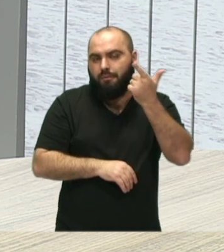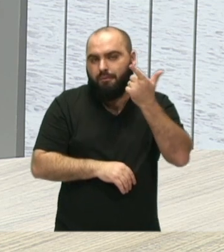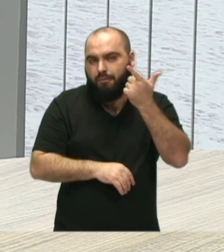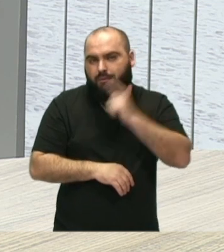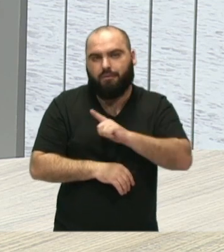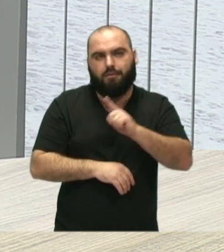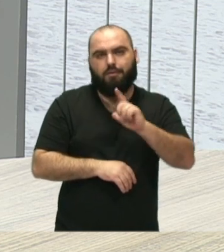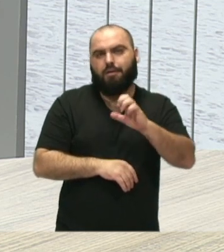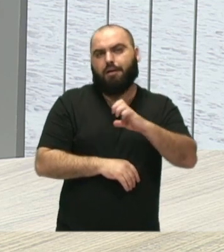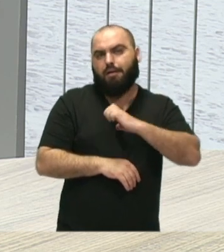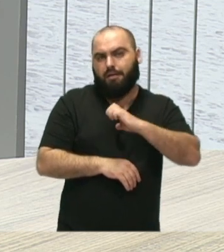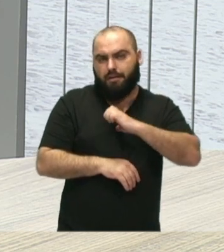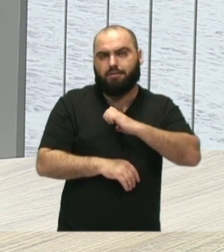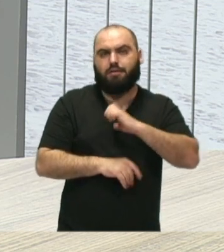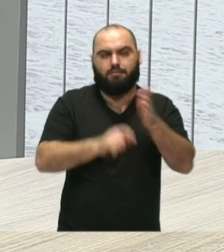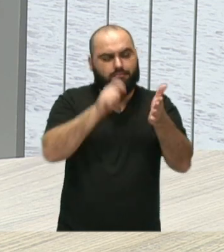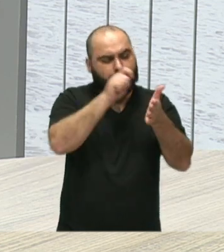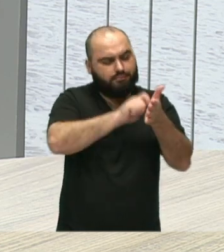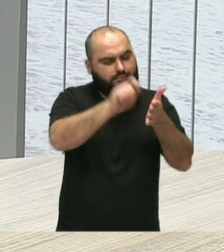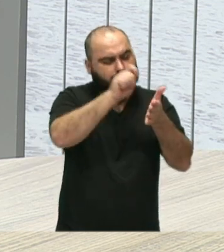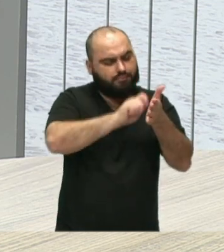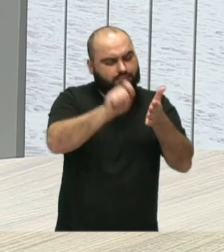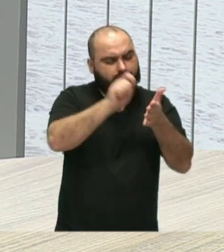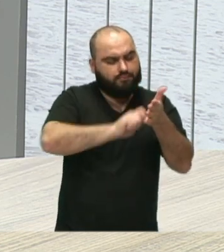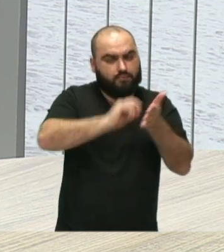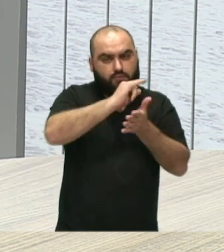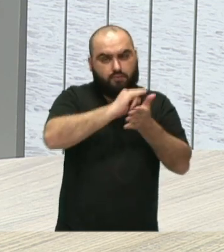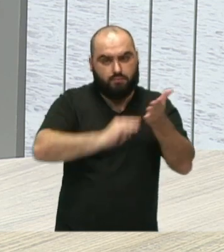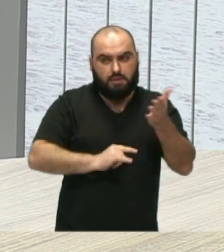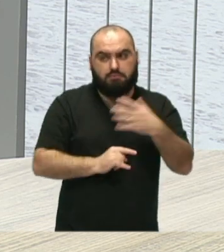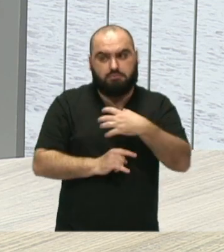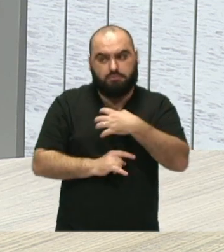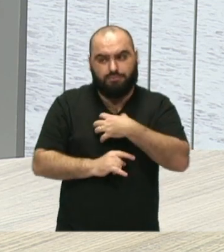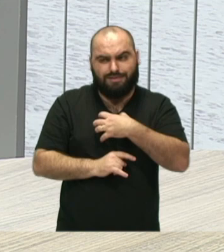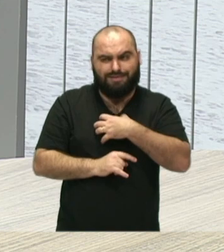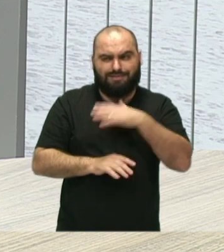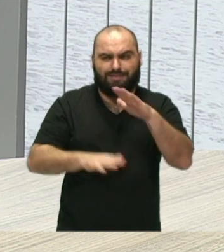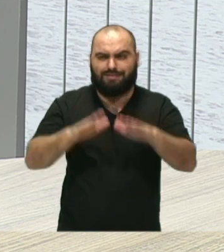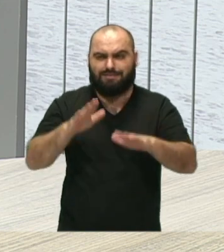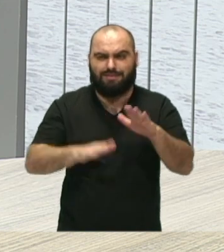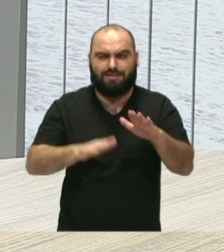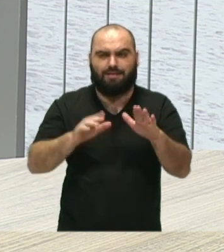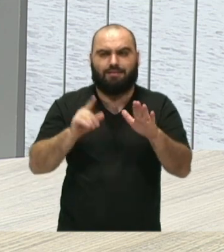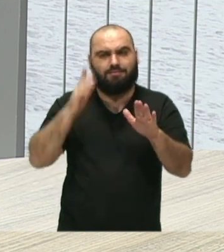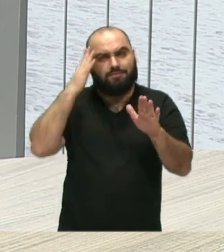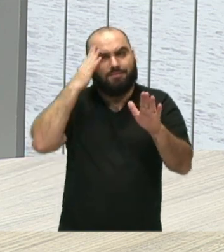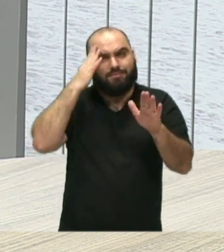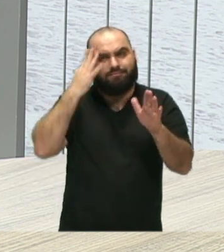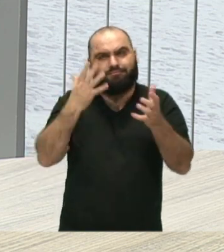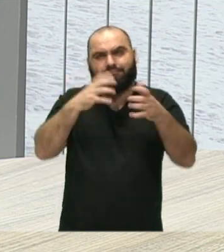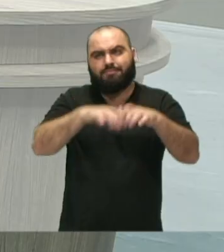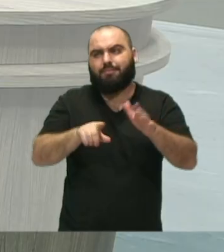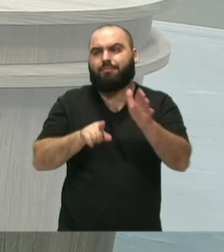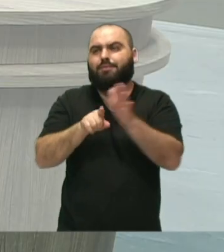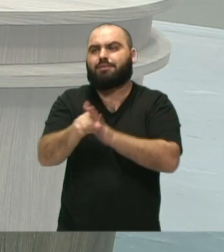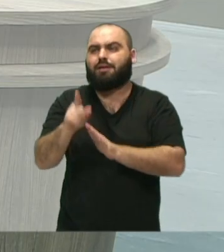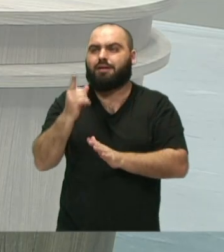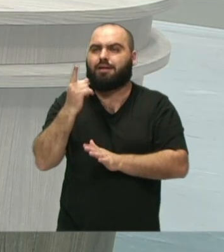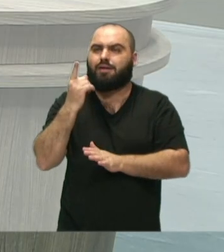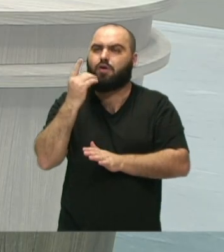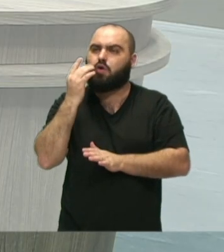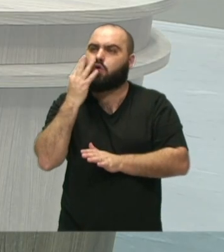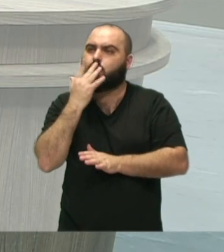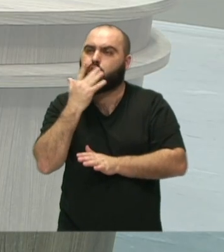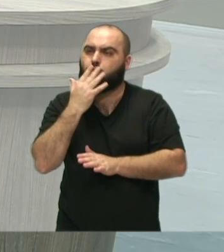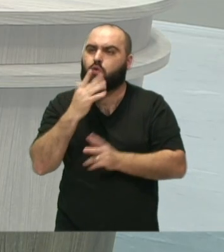consideradas éticas para preenchimento de documentos, eles se sentem desconfortáveis em perguntar o quesito raça-cor, em perguntar para a